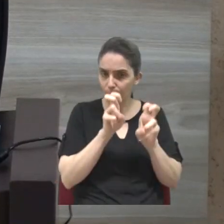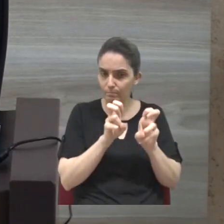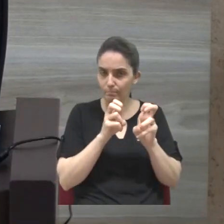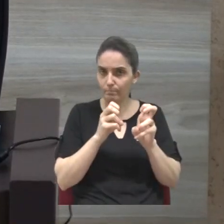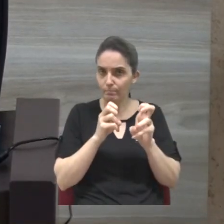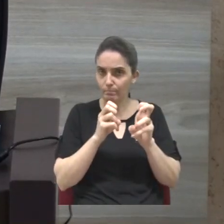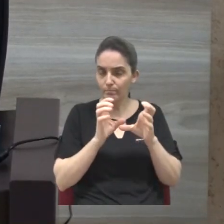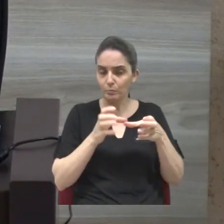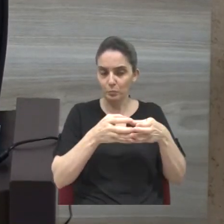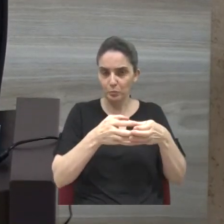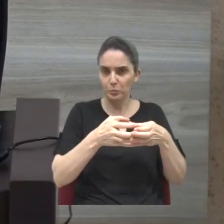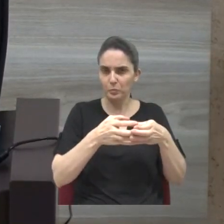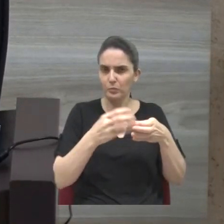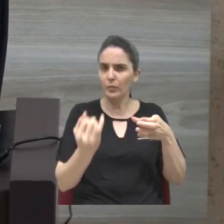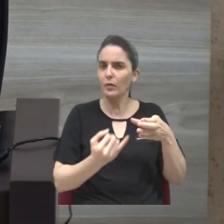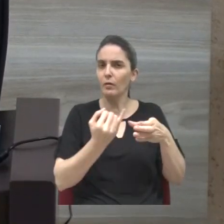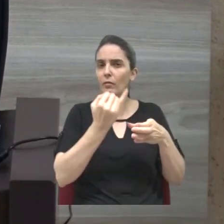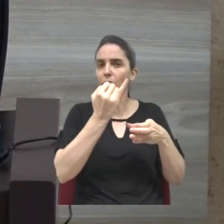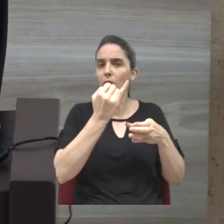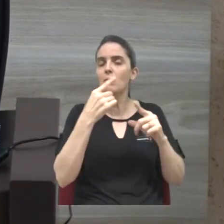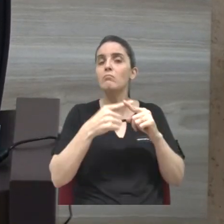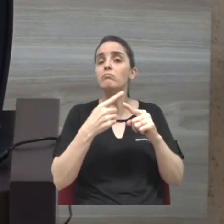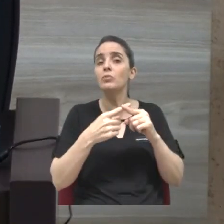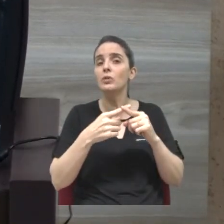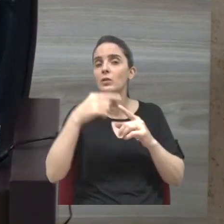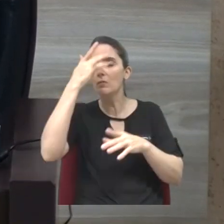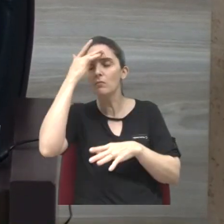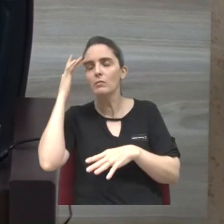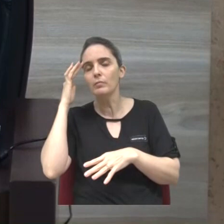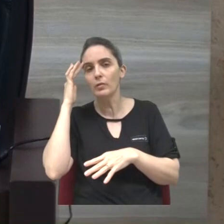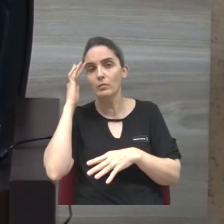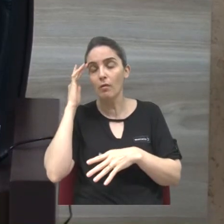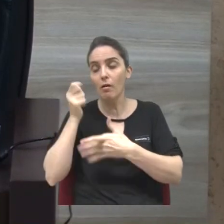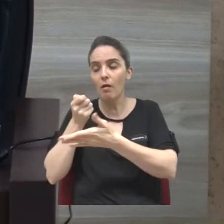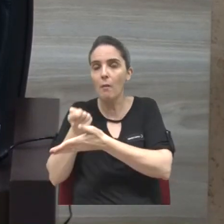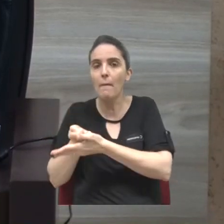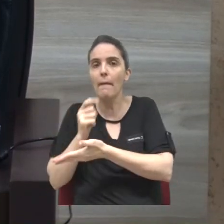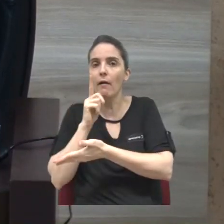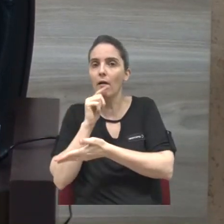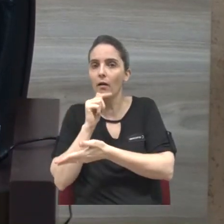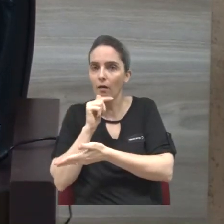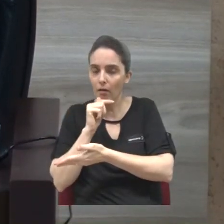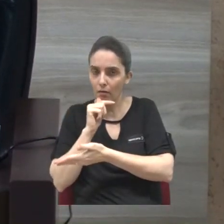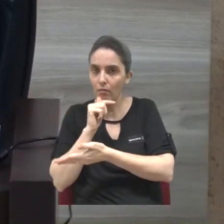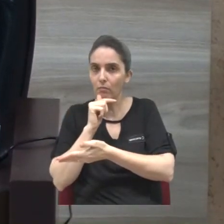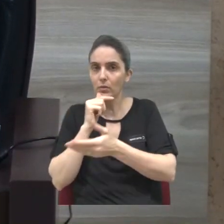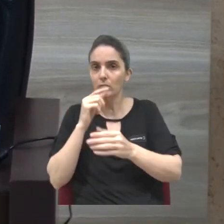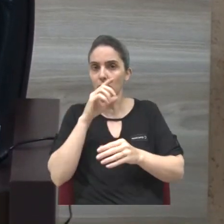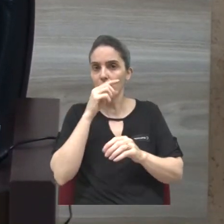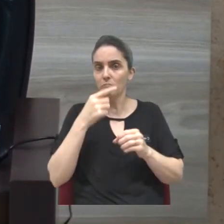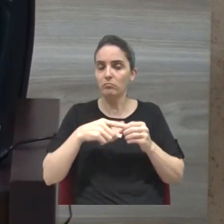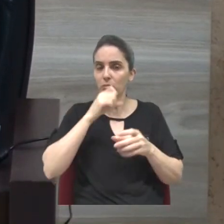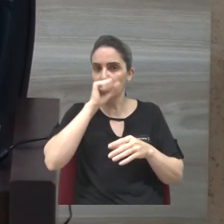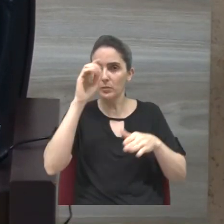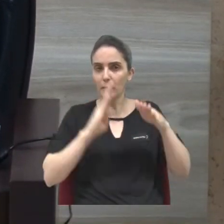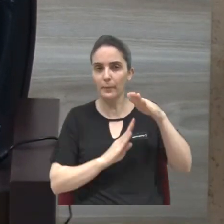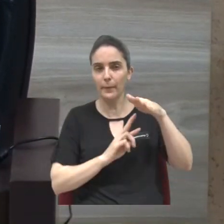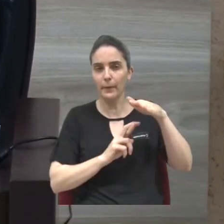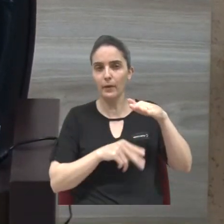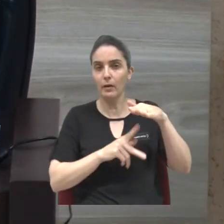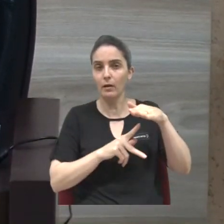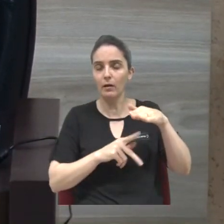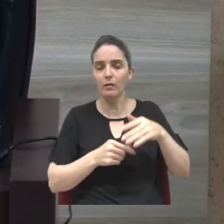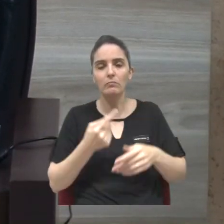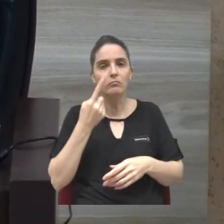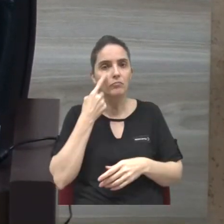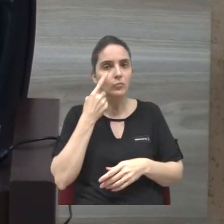munícipes, consumidores e usuários da concessionária BRK Ambiental Limeira S.A., que realizou o levantamento de possíveis